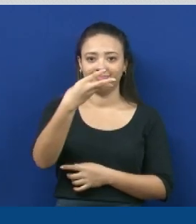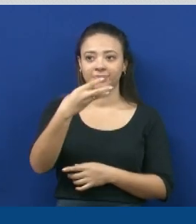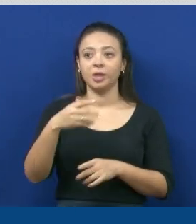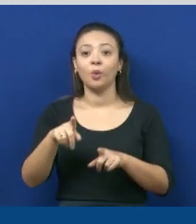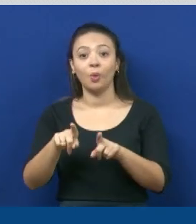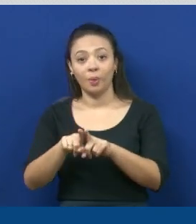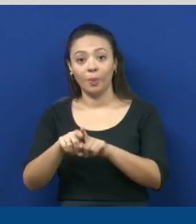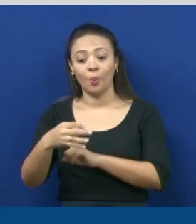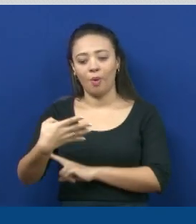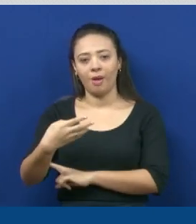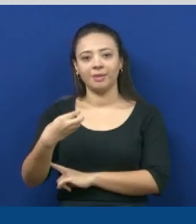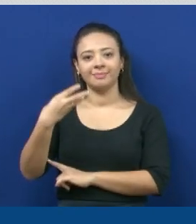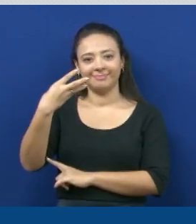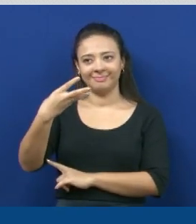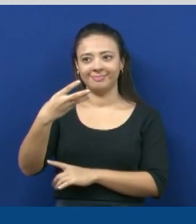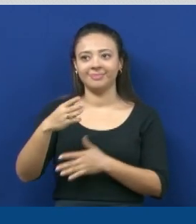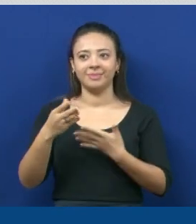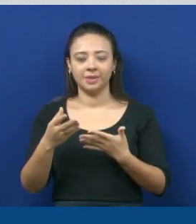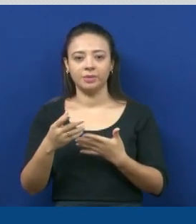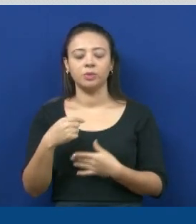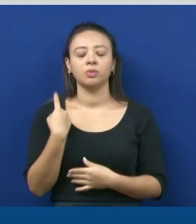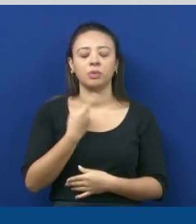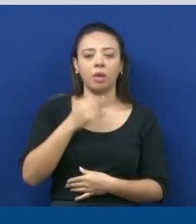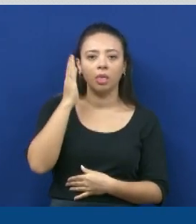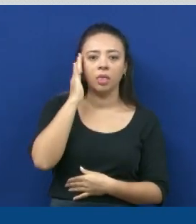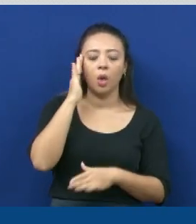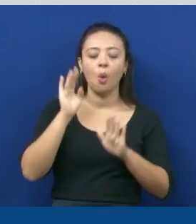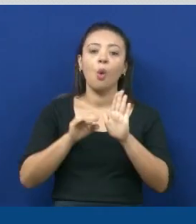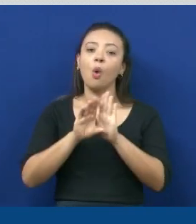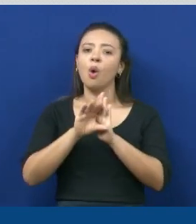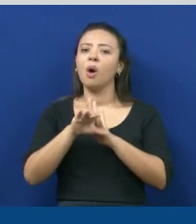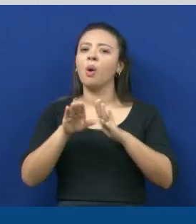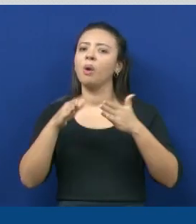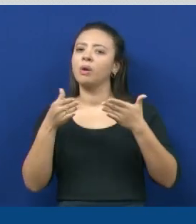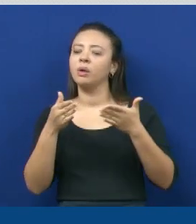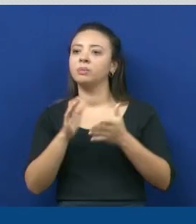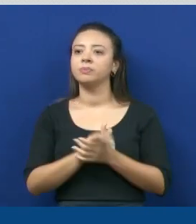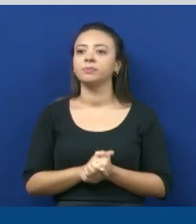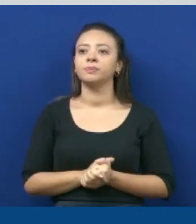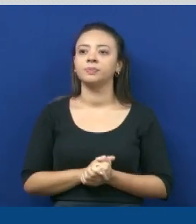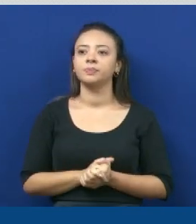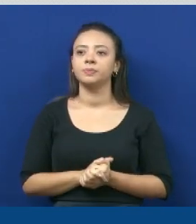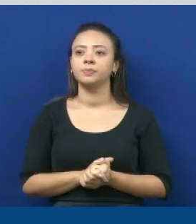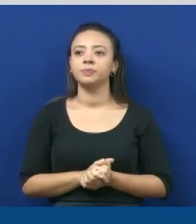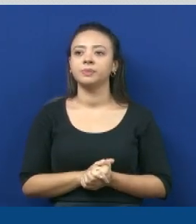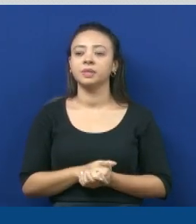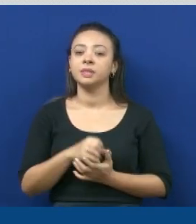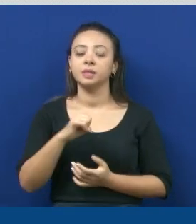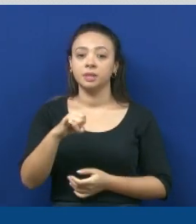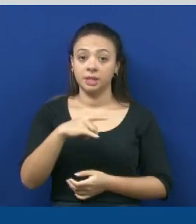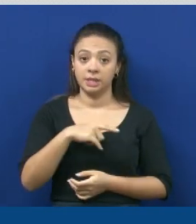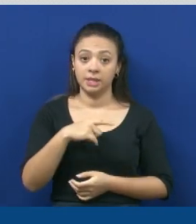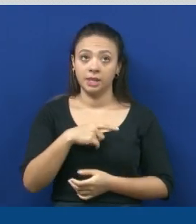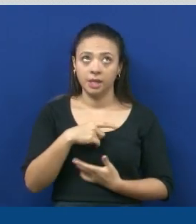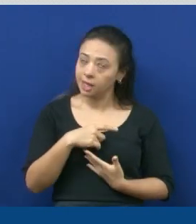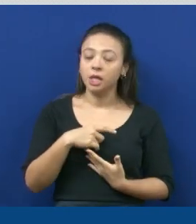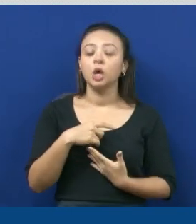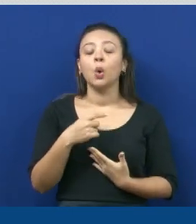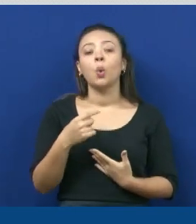àquele 3. Então, nós podemos deduzir a seguinte regrinha. Na potência de um